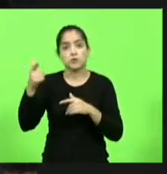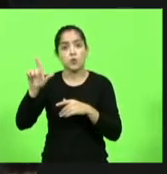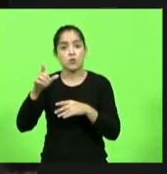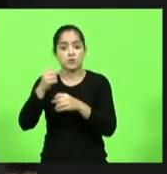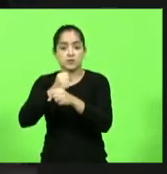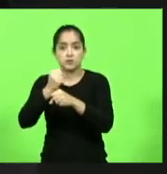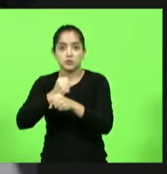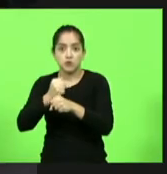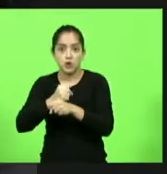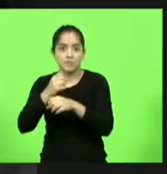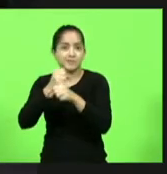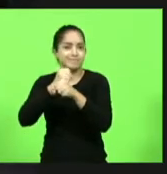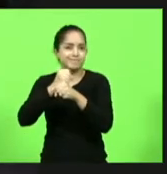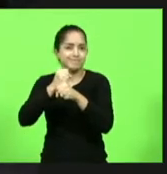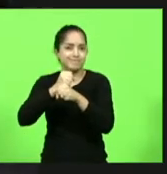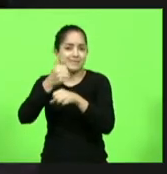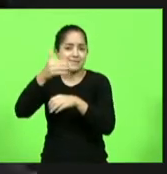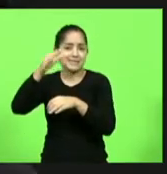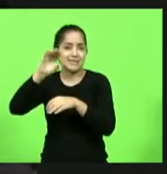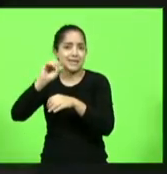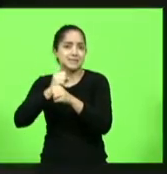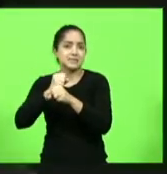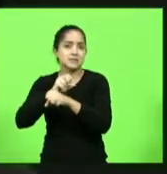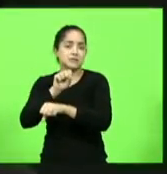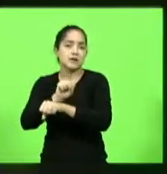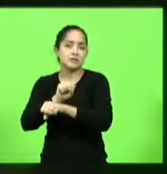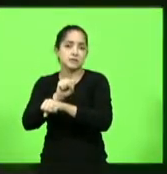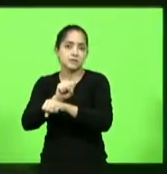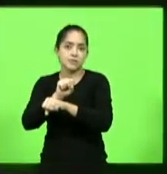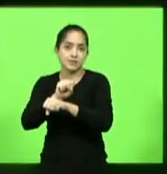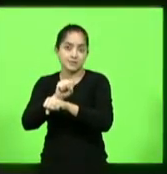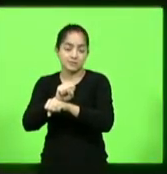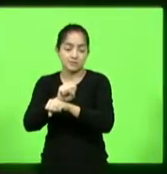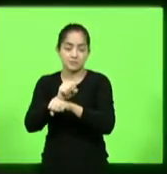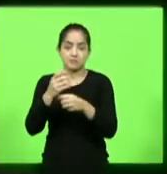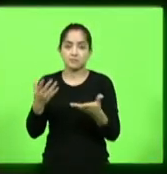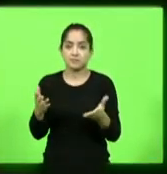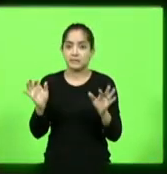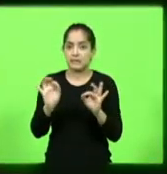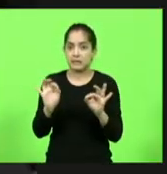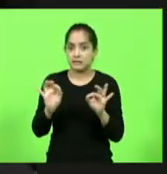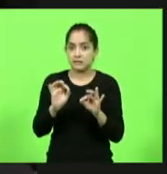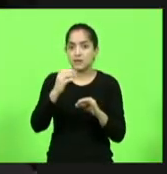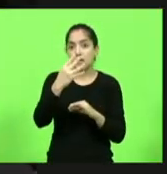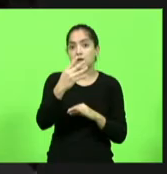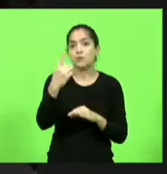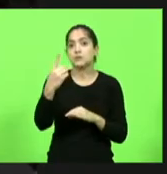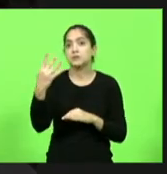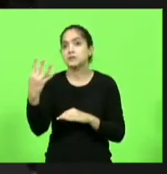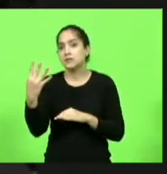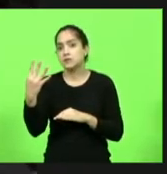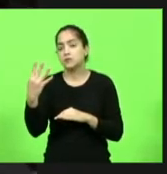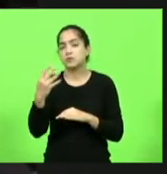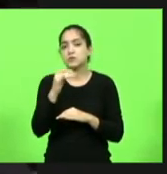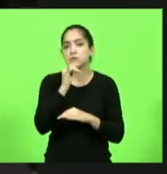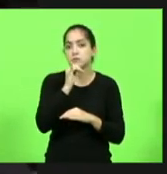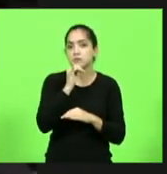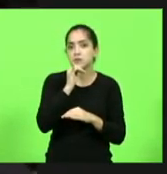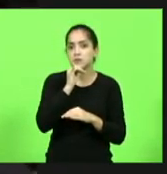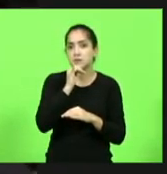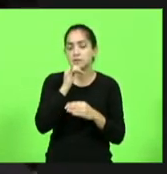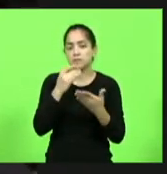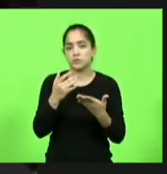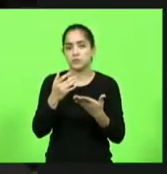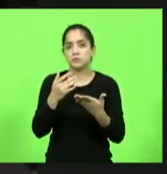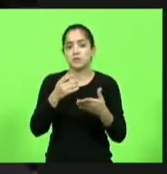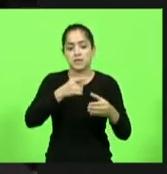há 10 anos aguardando uma movimentação do governo do Estado, que é 414, por exemplo, que é a ligação de Luiz